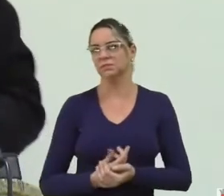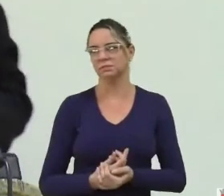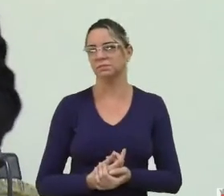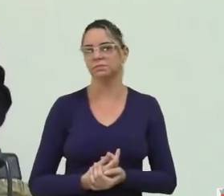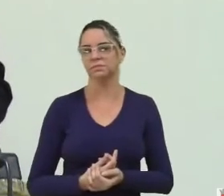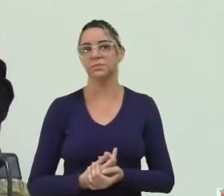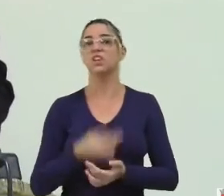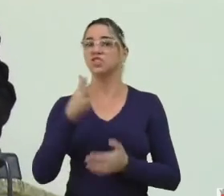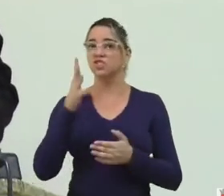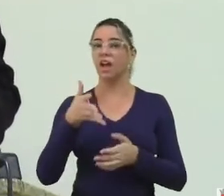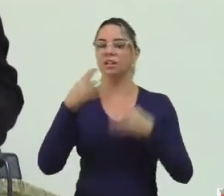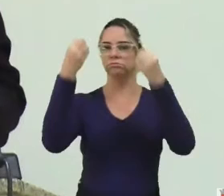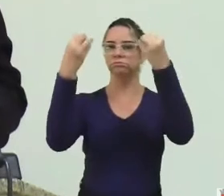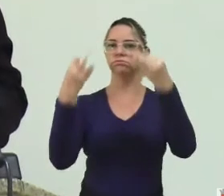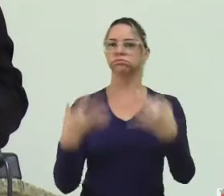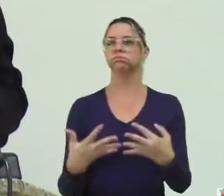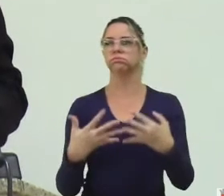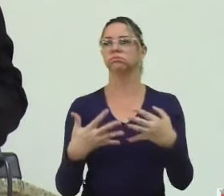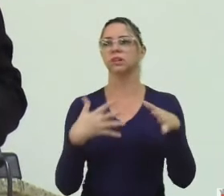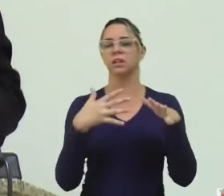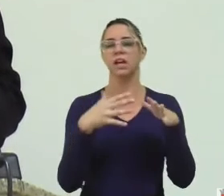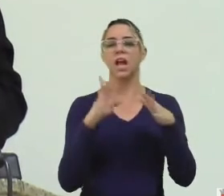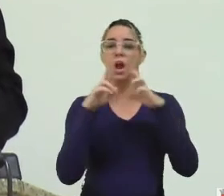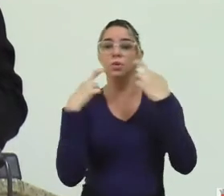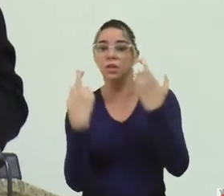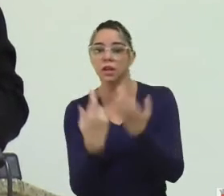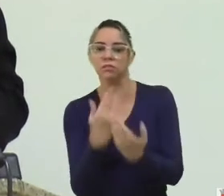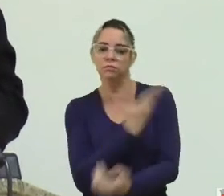falado aqui há 2 sessões atrás,